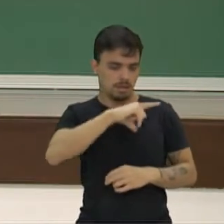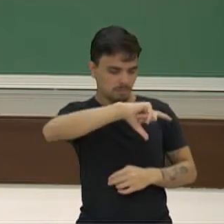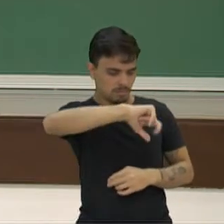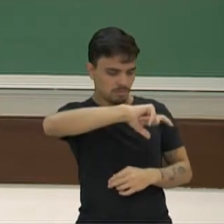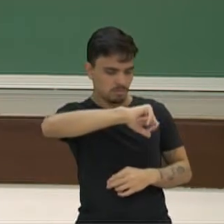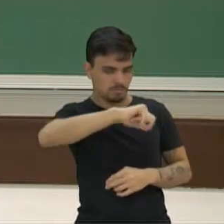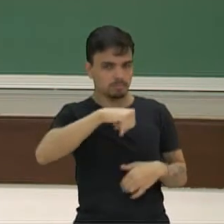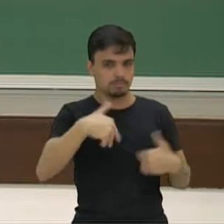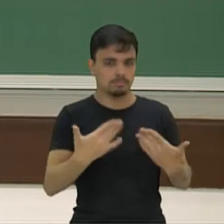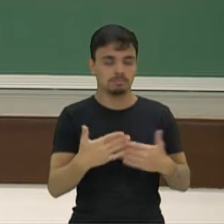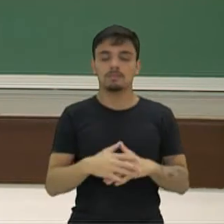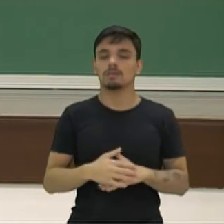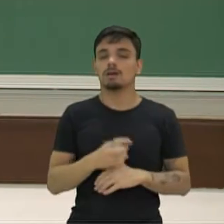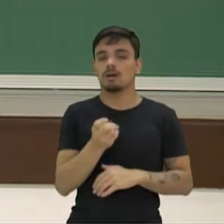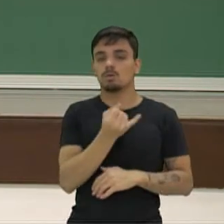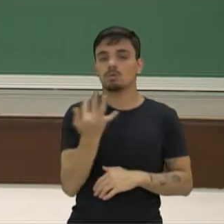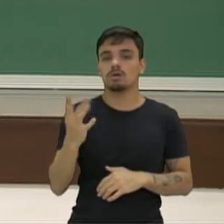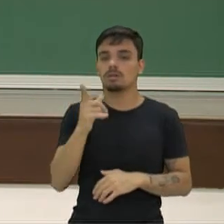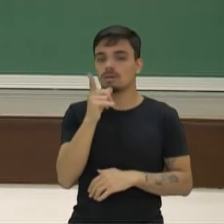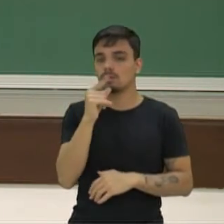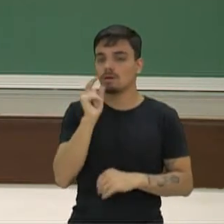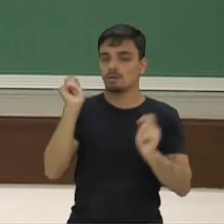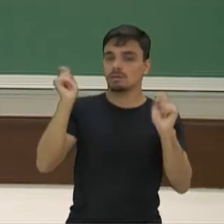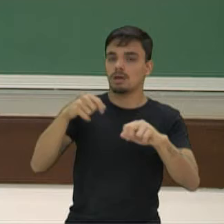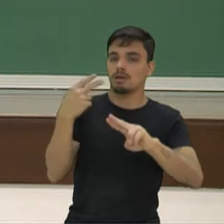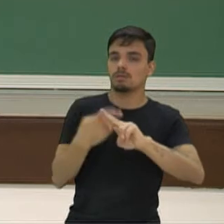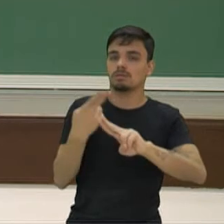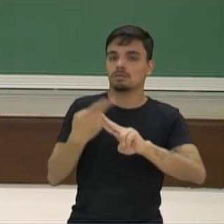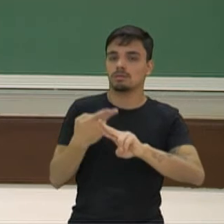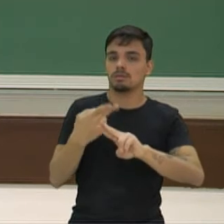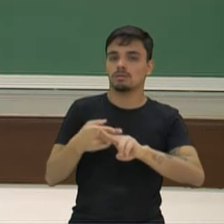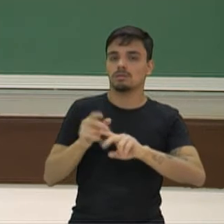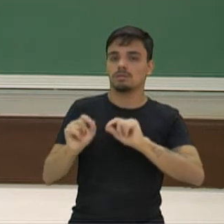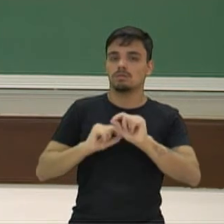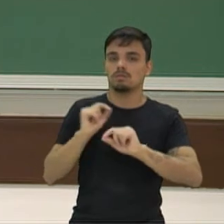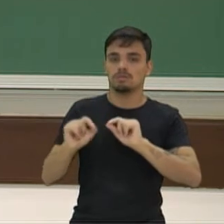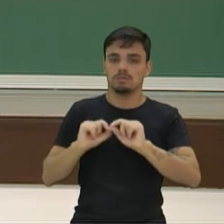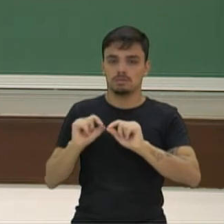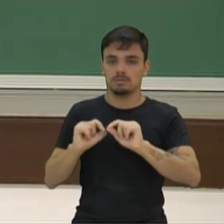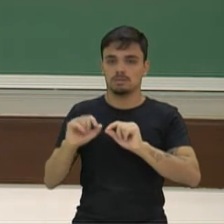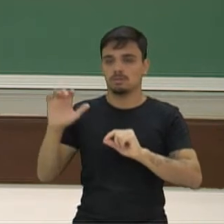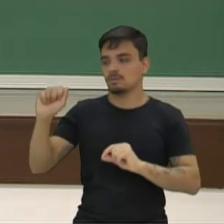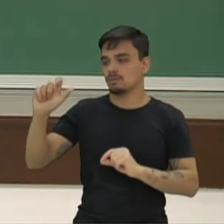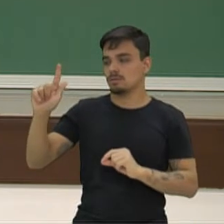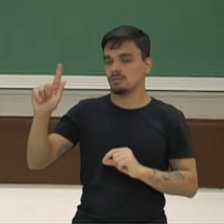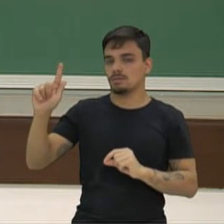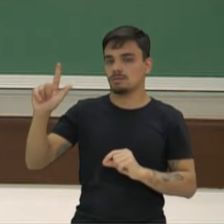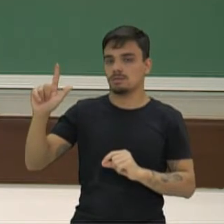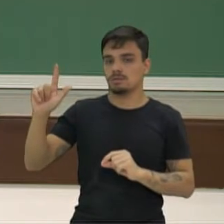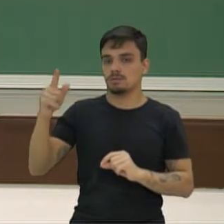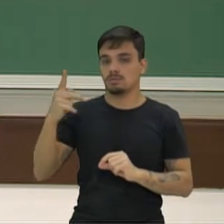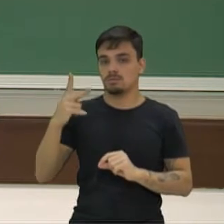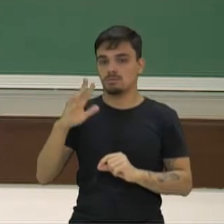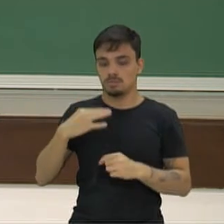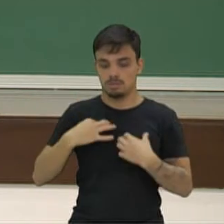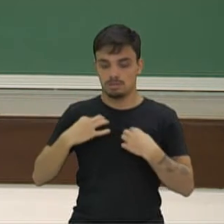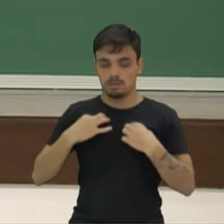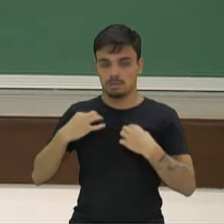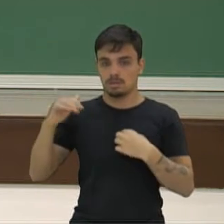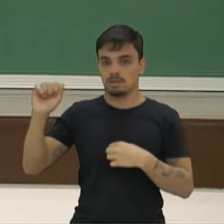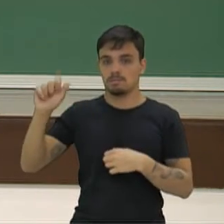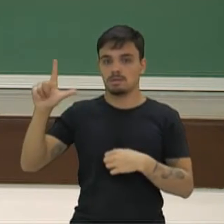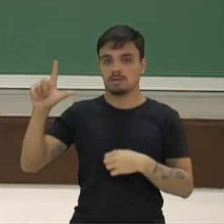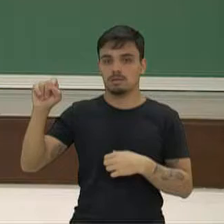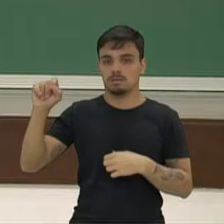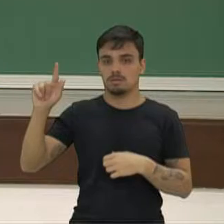Quanto de água precisa para fazer... Deixa eu ver se eu coloquei algodão aqui. Não. para fazer a tua camisa de algodão. Você tem uma camisa de algodão